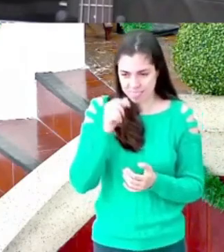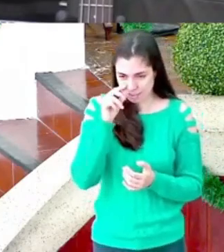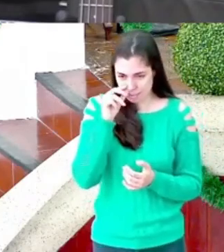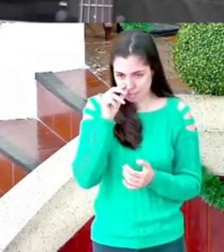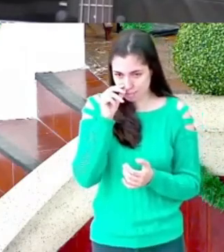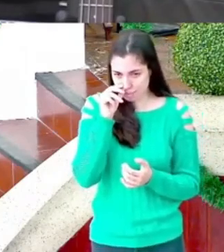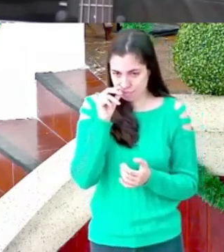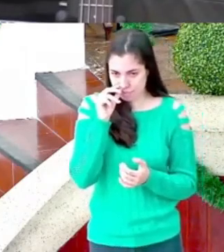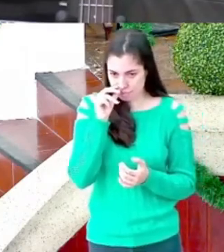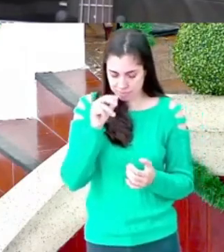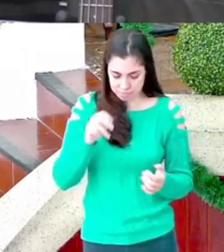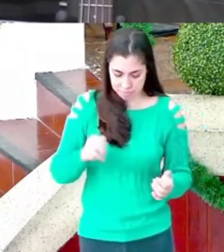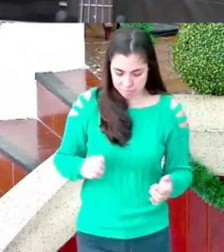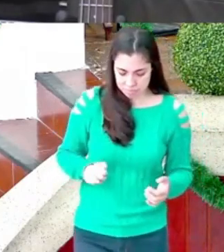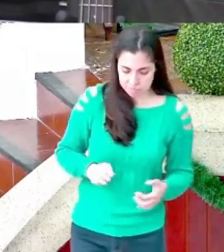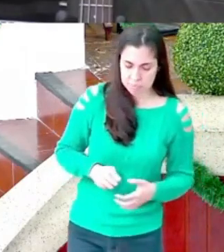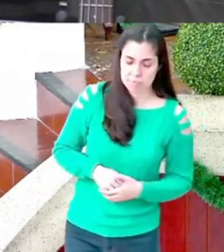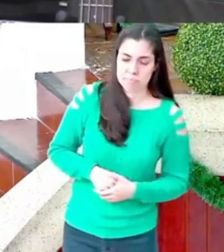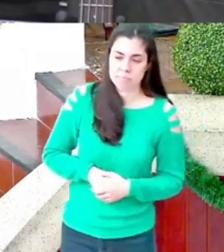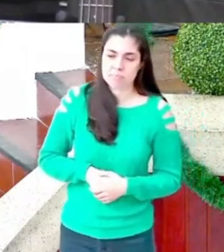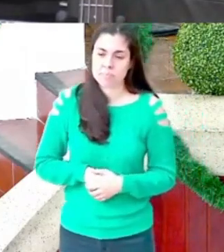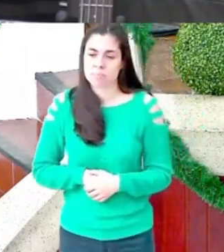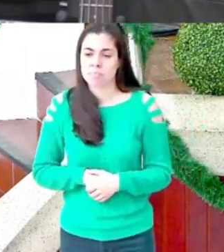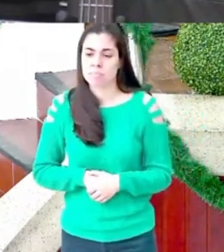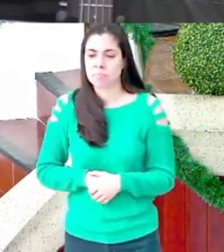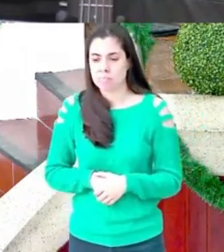um terá o outro.